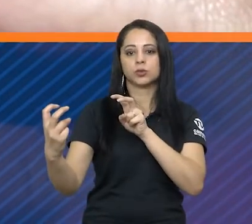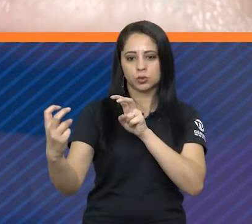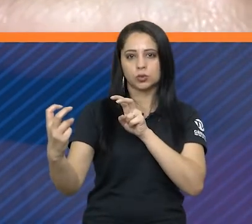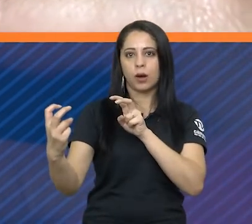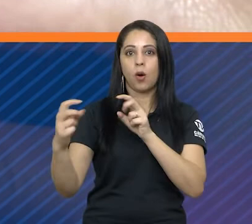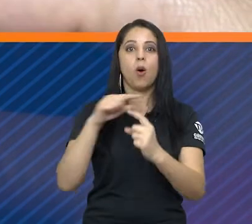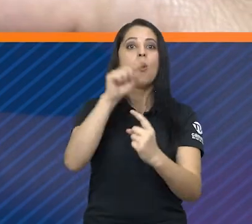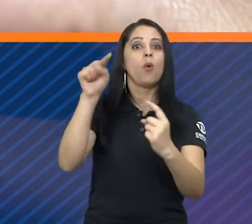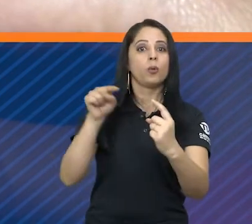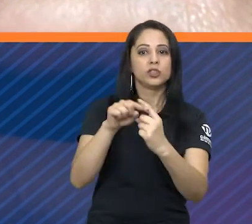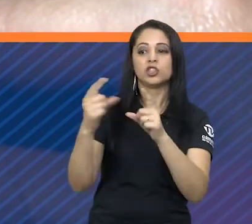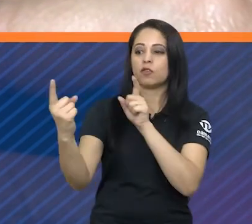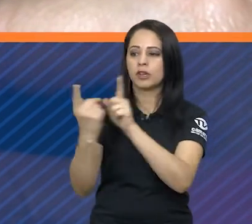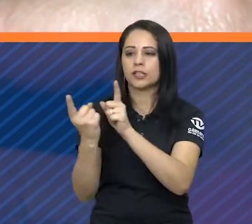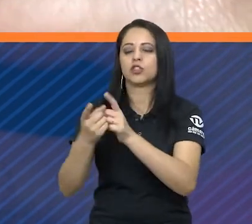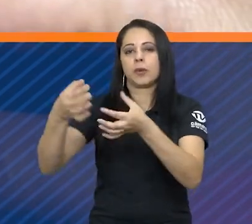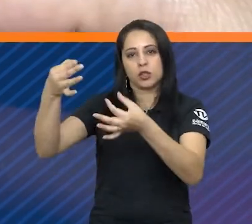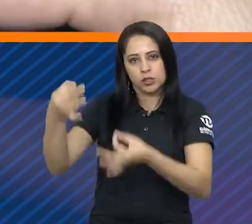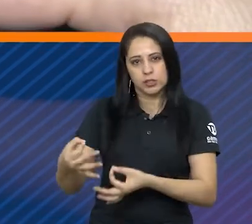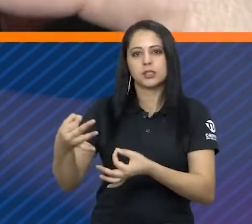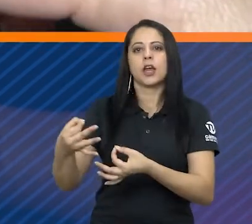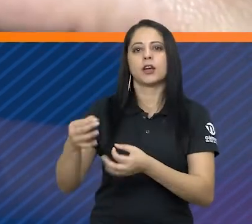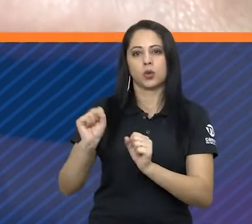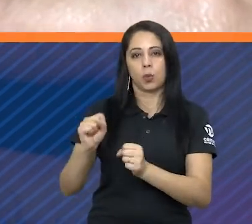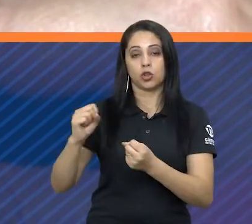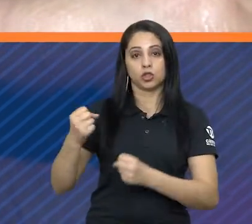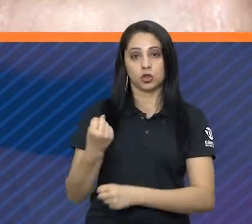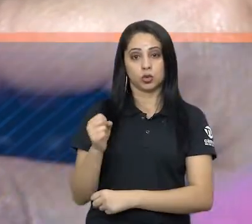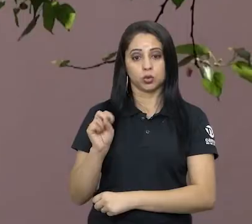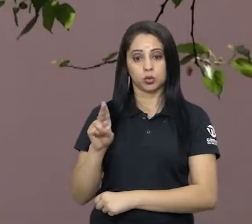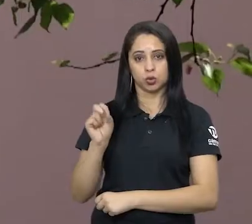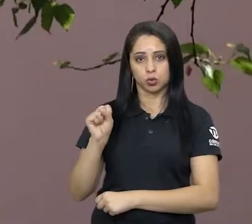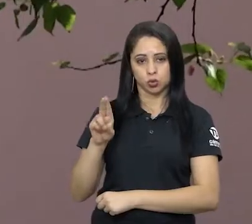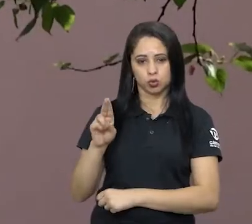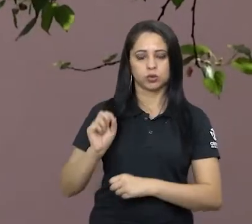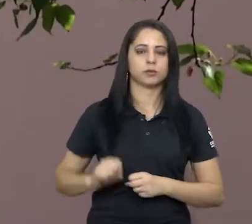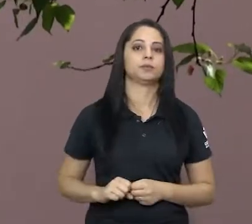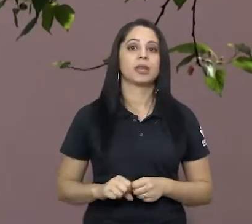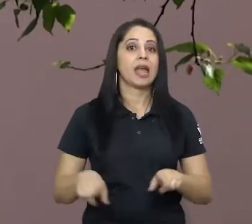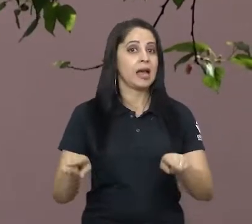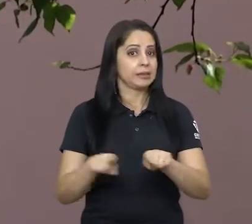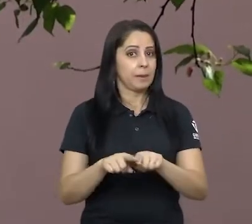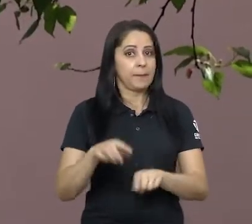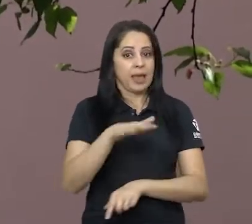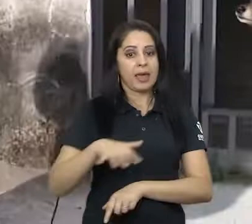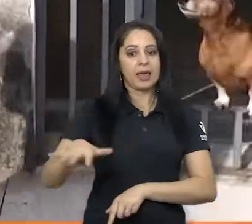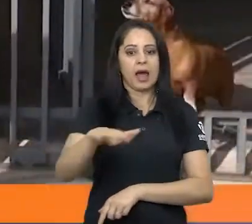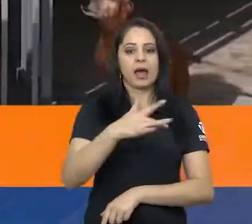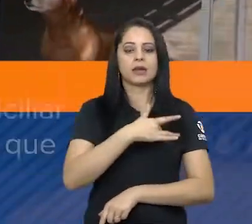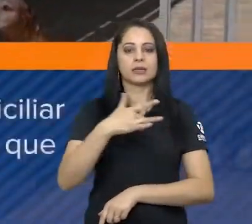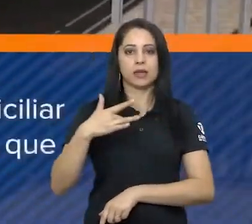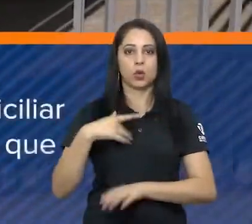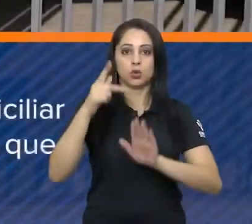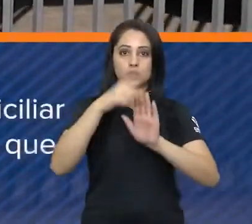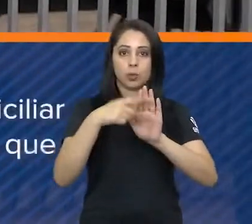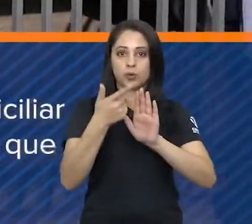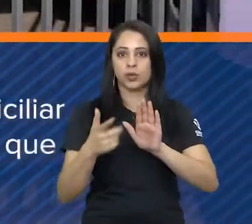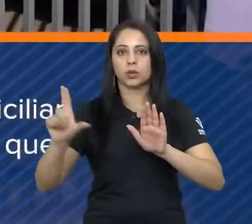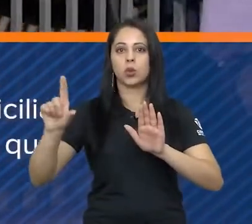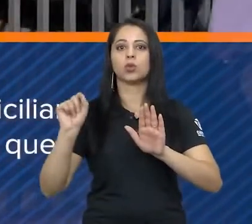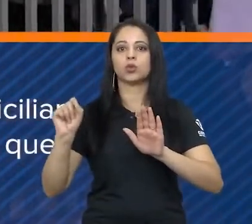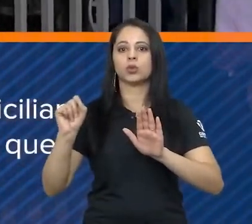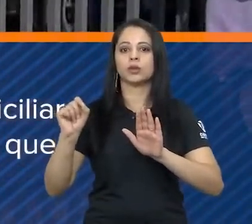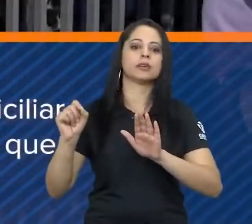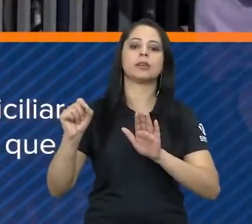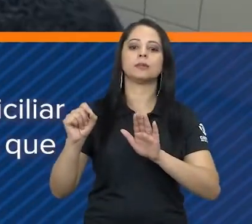com o objetivo de garantir atendimento médico à distância no SUS. Ainda na saúde, outro projeto institui um programa de